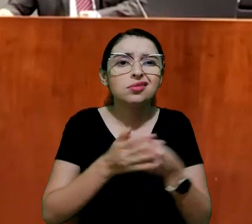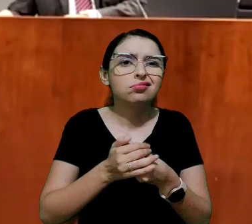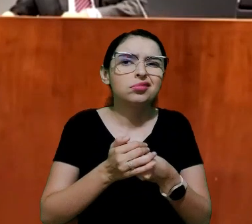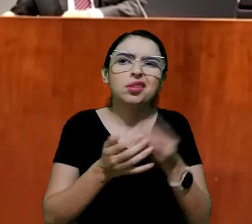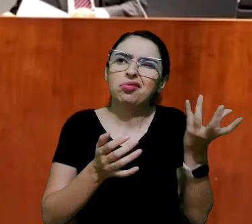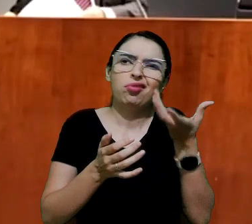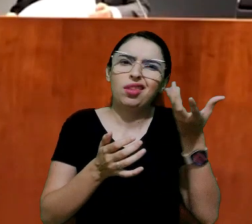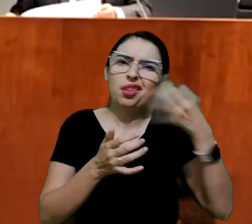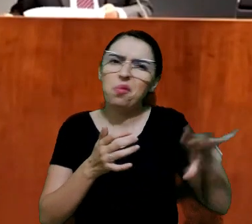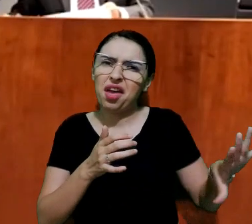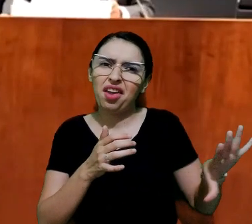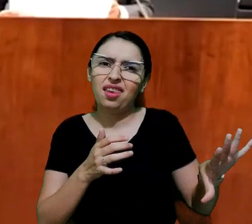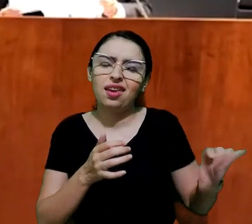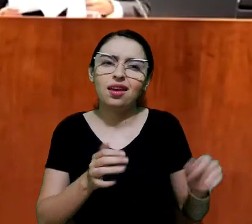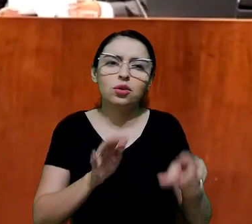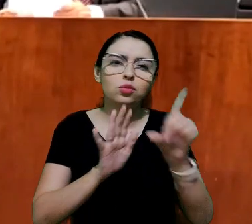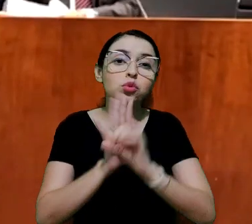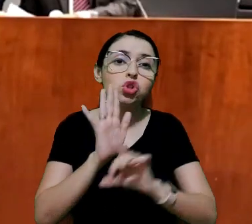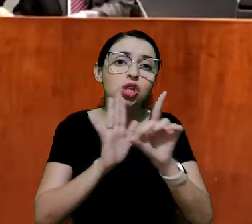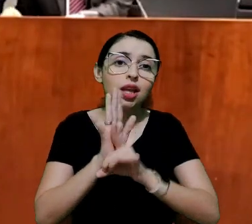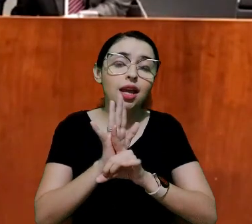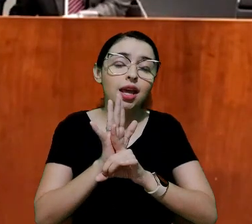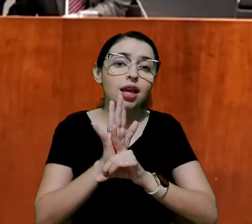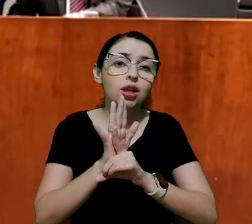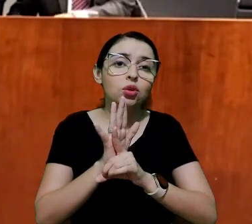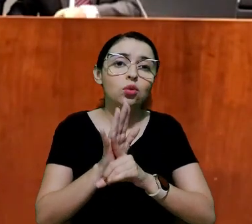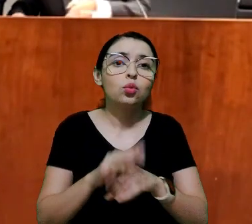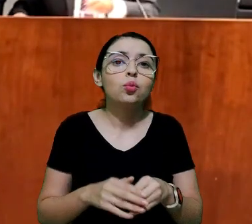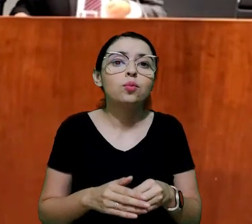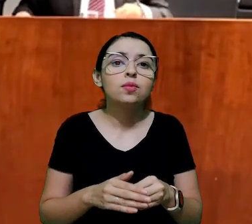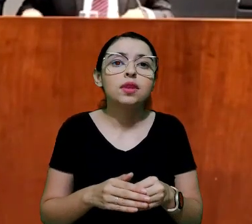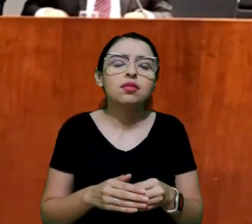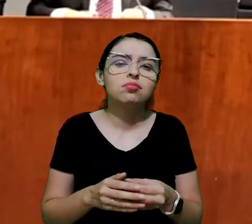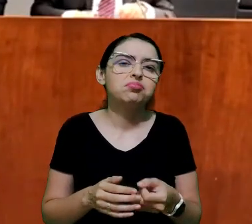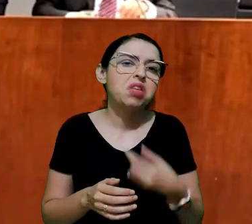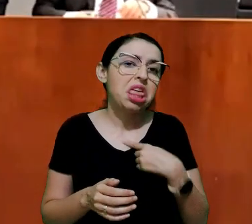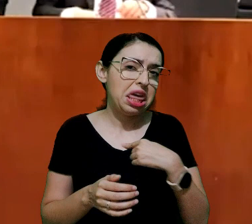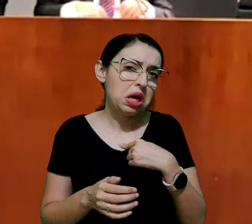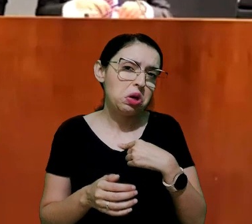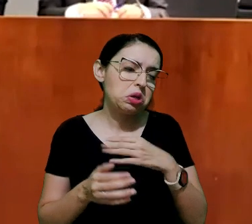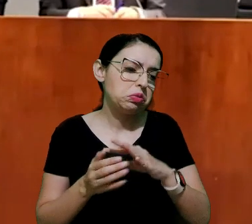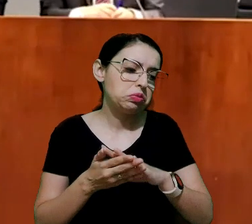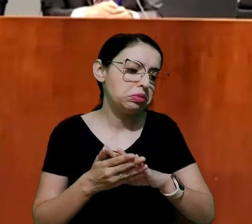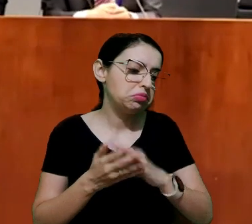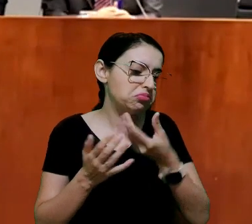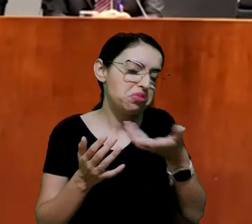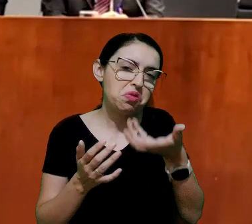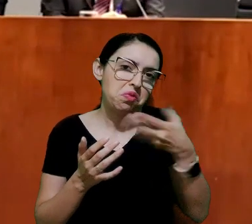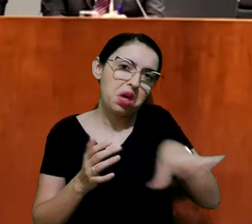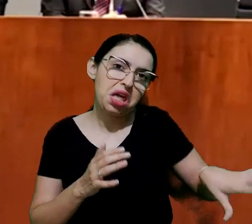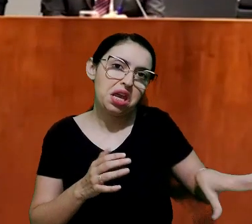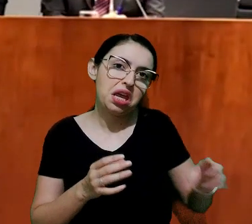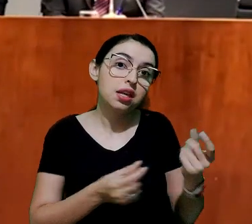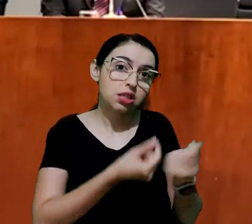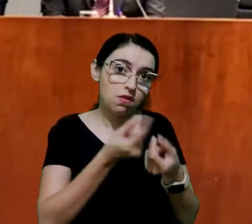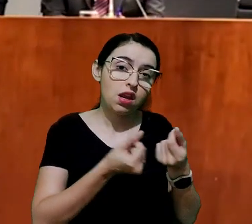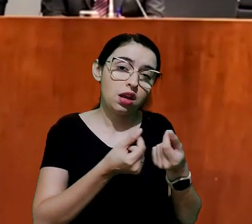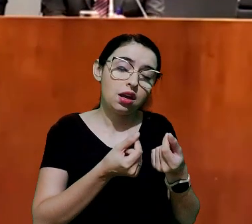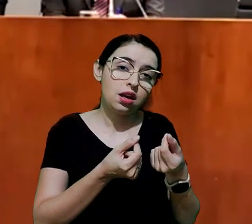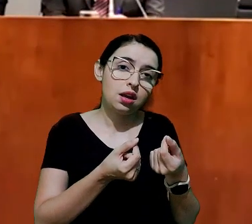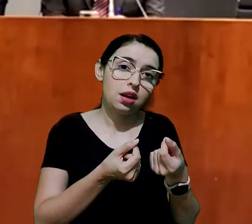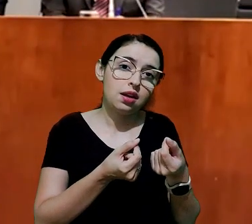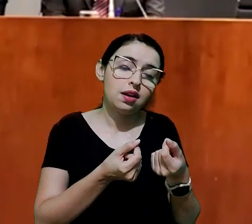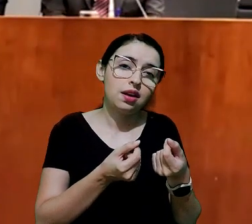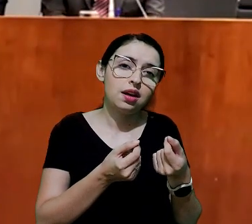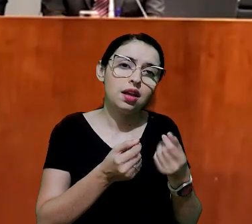próprio direito concorrencial? Mas eu não estou renunciando à herança no pacto, eu estou renunciando ao direito